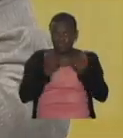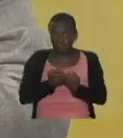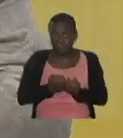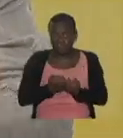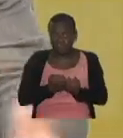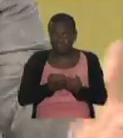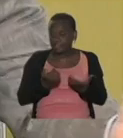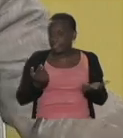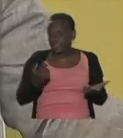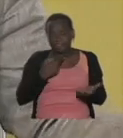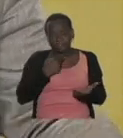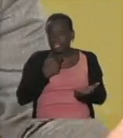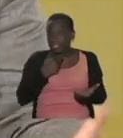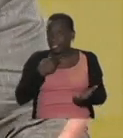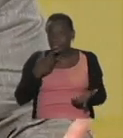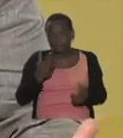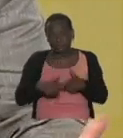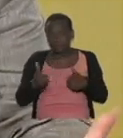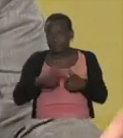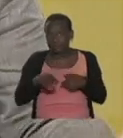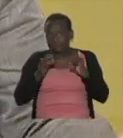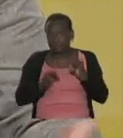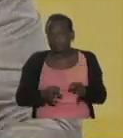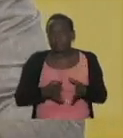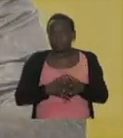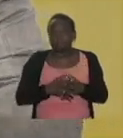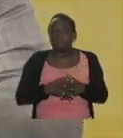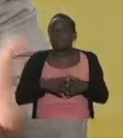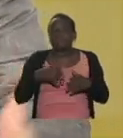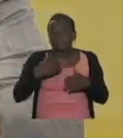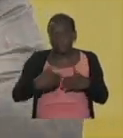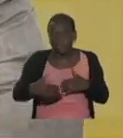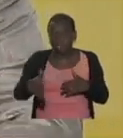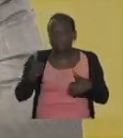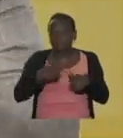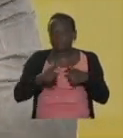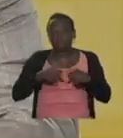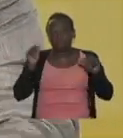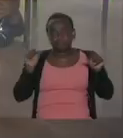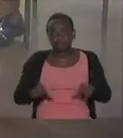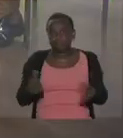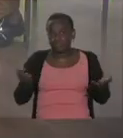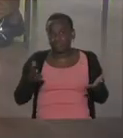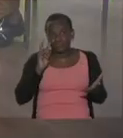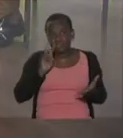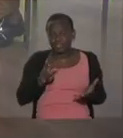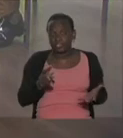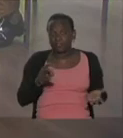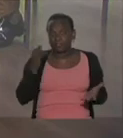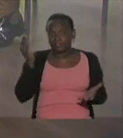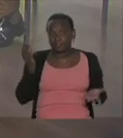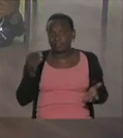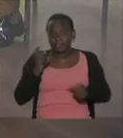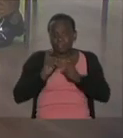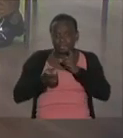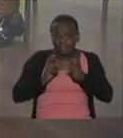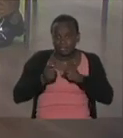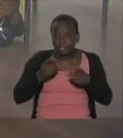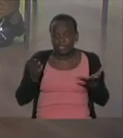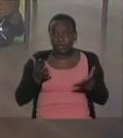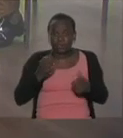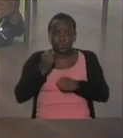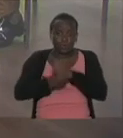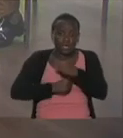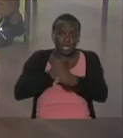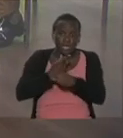o estádio isso não podia dar certo nunca né o RI isso tinha levar essa situação que nós estamos vivendo hoje de est discutindo isso